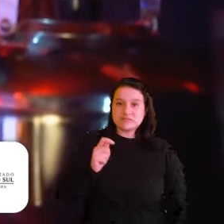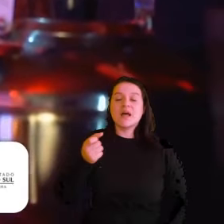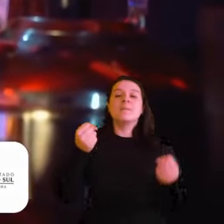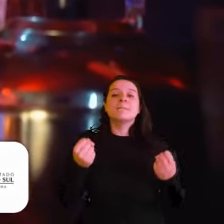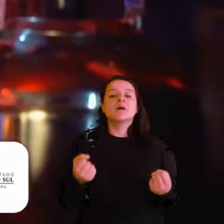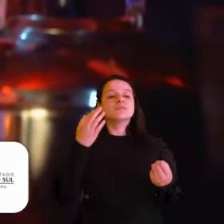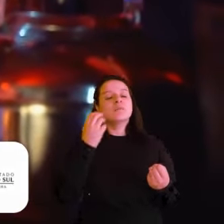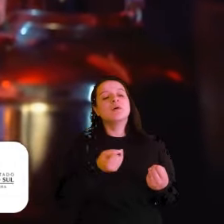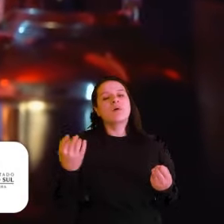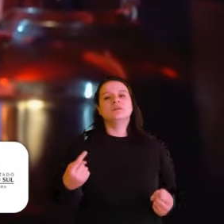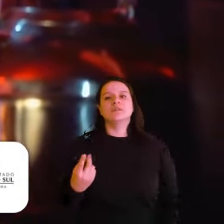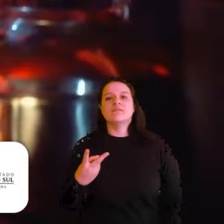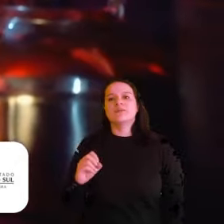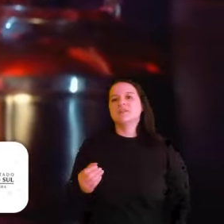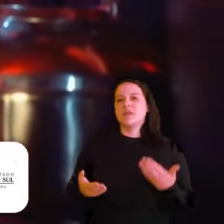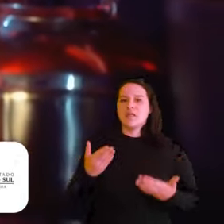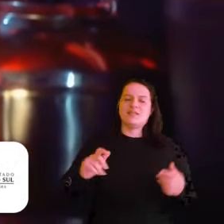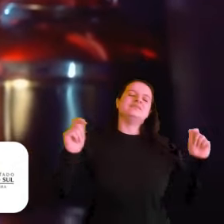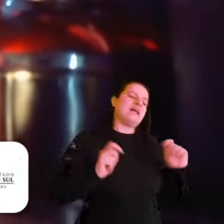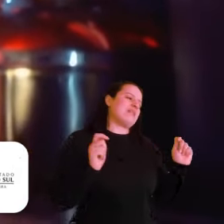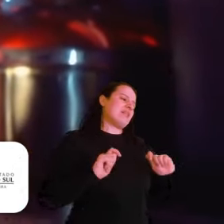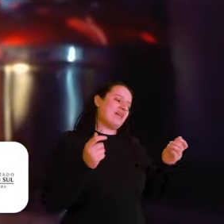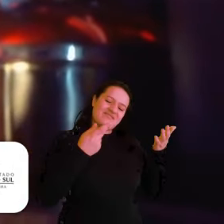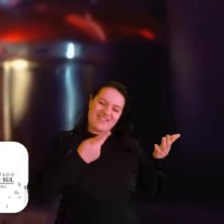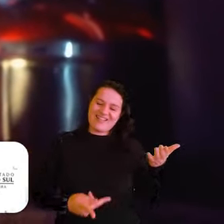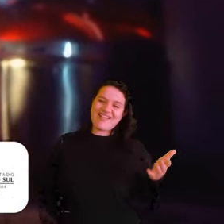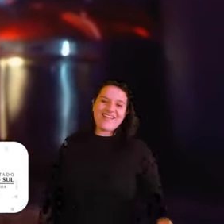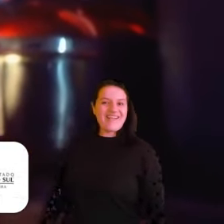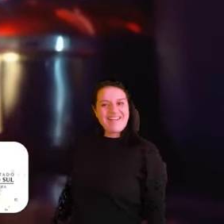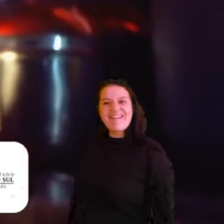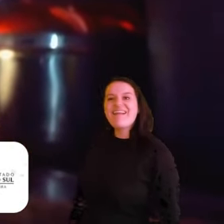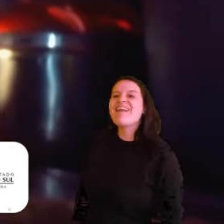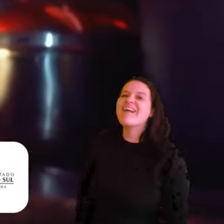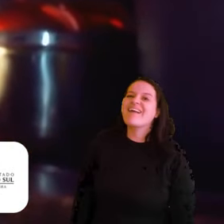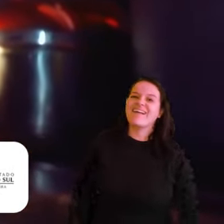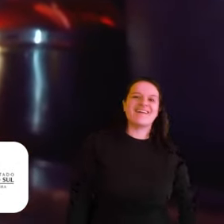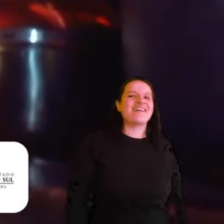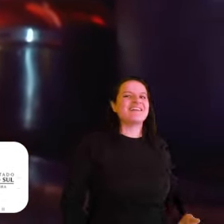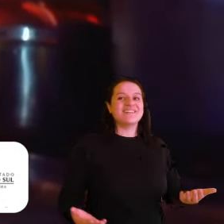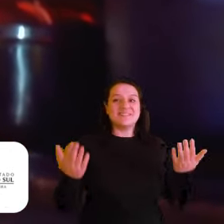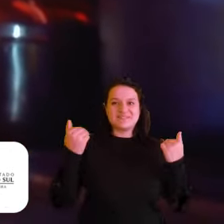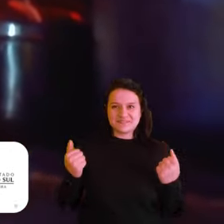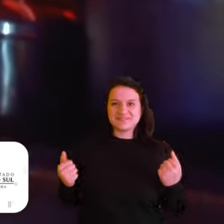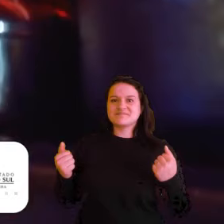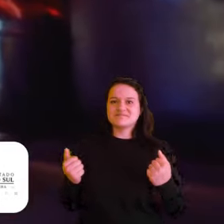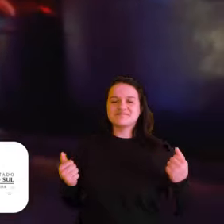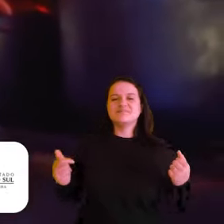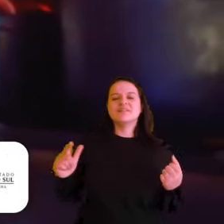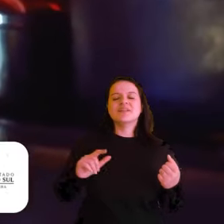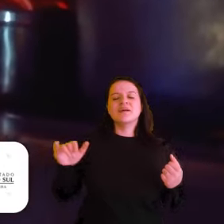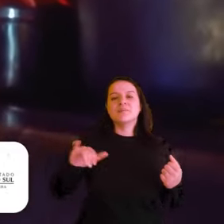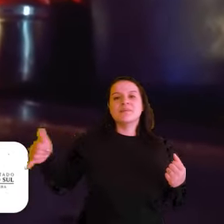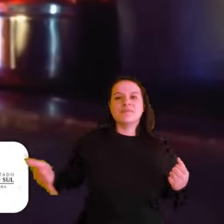Será? E capacidade do peso, sabe quantos quilos? Quanto? 120 quilos. Ah, então dá. Aham, te falei. Dá, ah, poxa, passou. Então. Vamos pegar o canhoto.